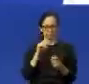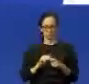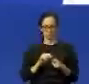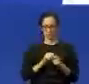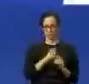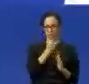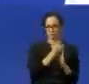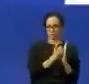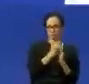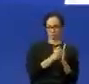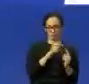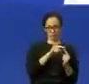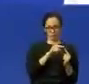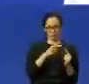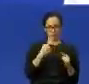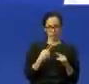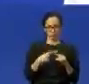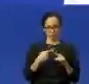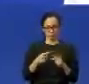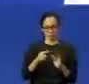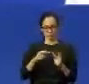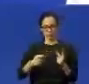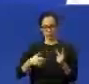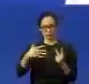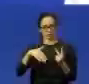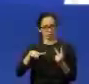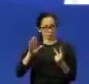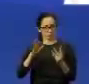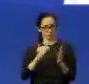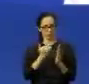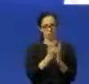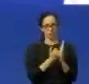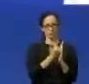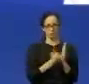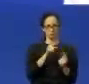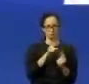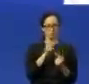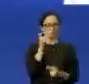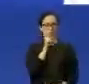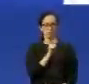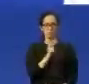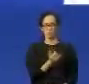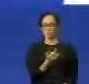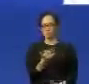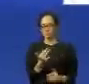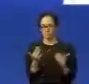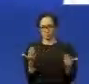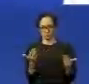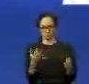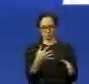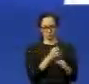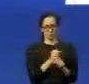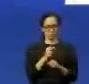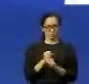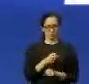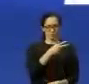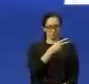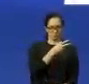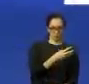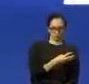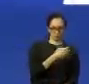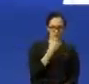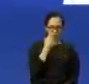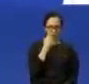real do preço da embalagem da polpa de morango, que deverá ser de quanto aí, né? Então, se você vai fazer as continhas aí, 2/3